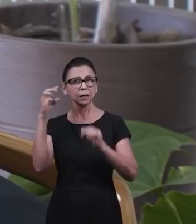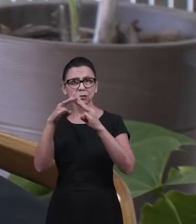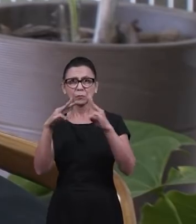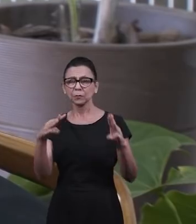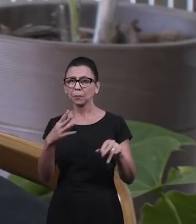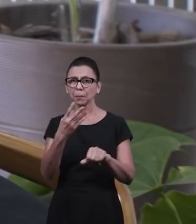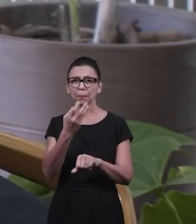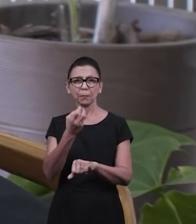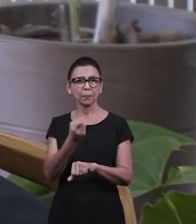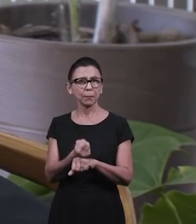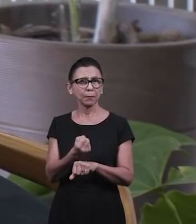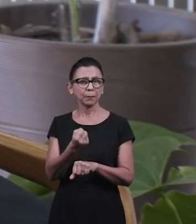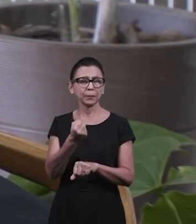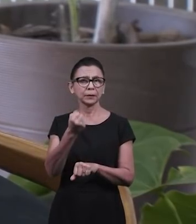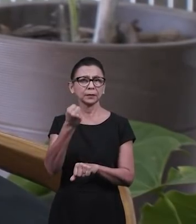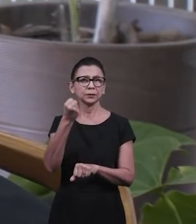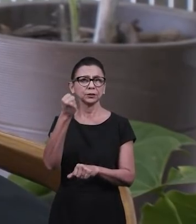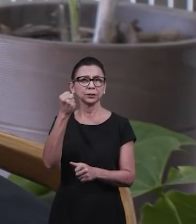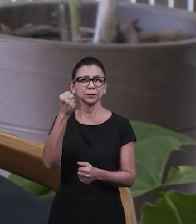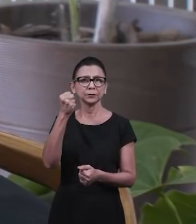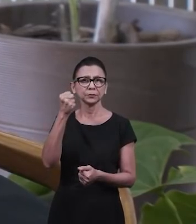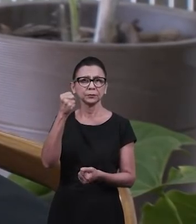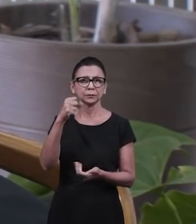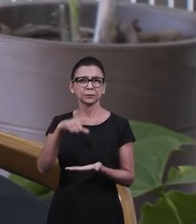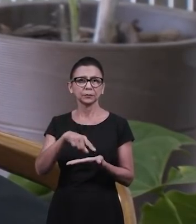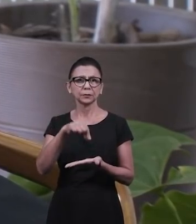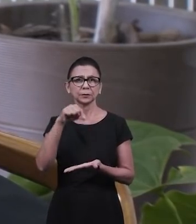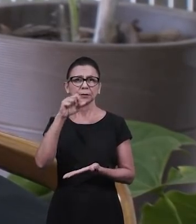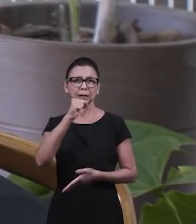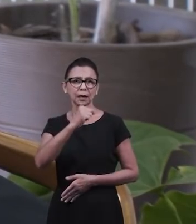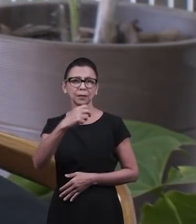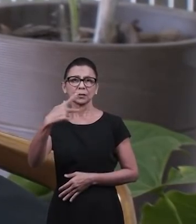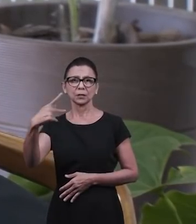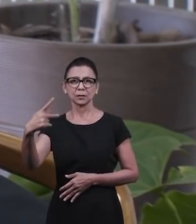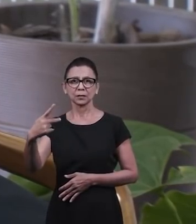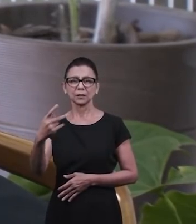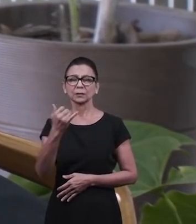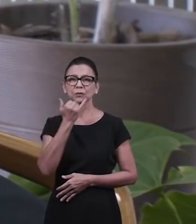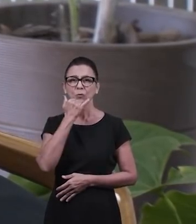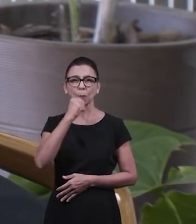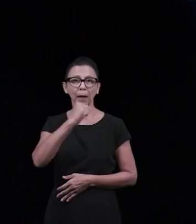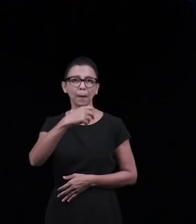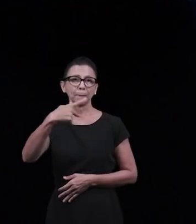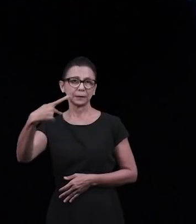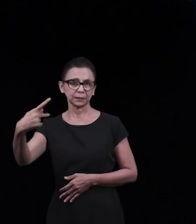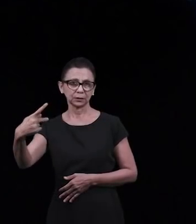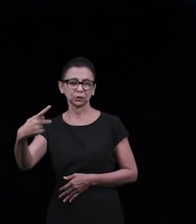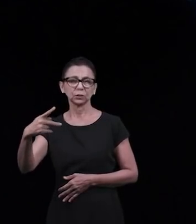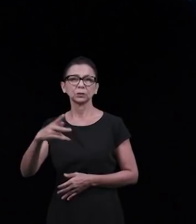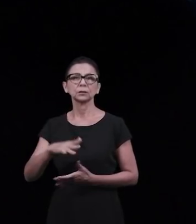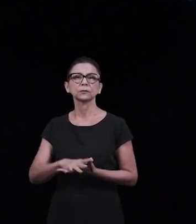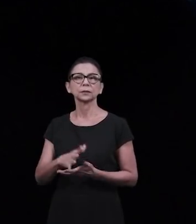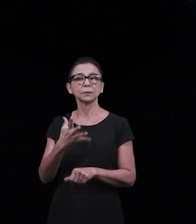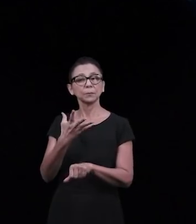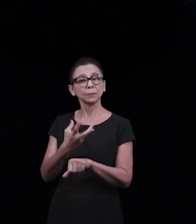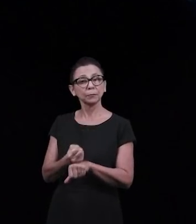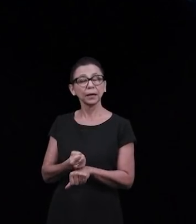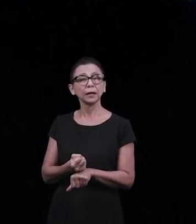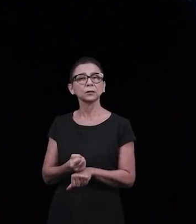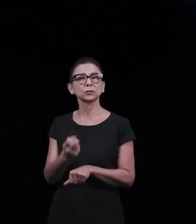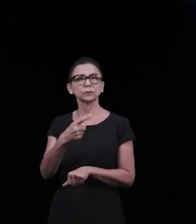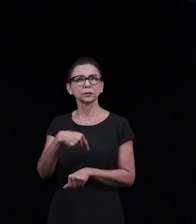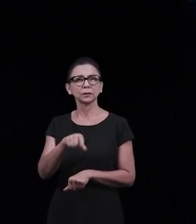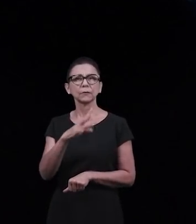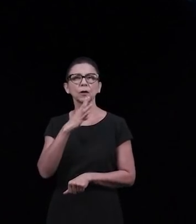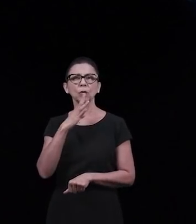os aplicativos gratuitamente, navegue por eles e conheça muito mais sobre nós e também sobre as nossas